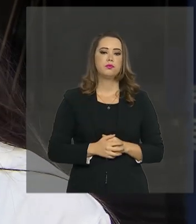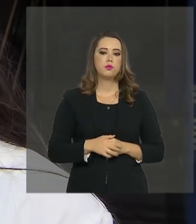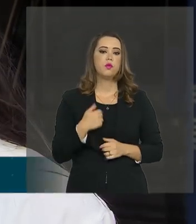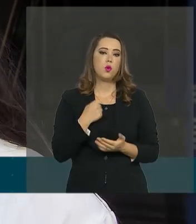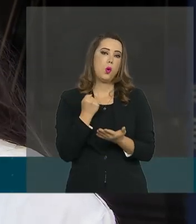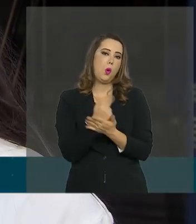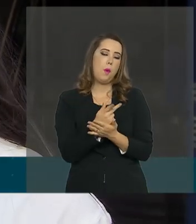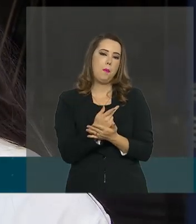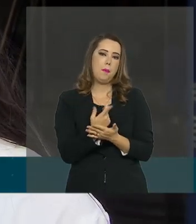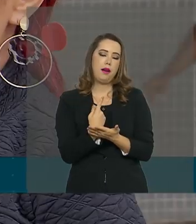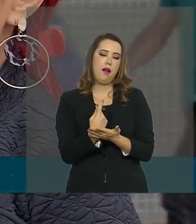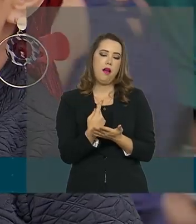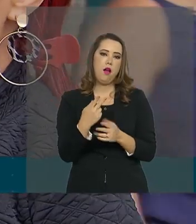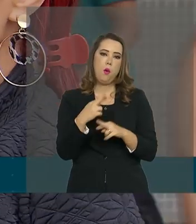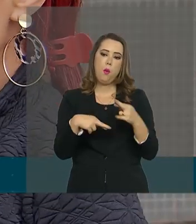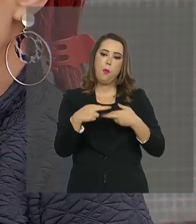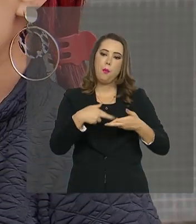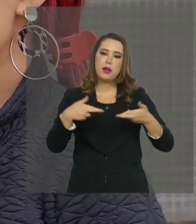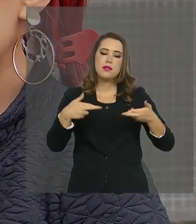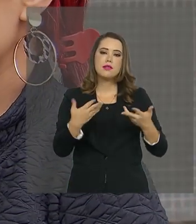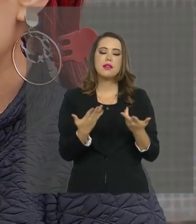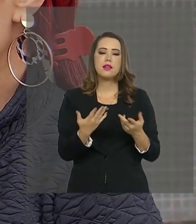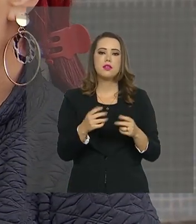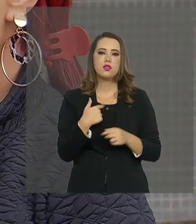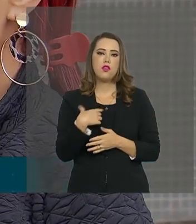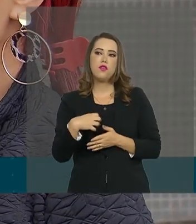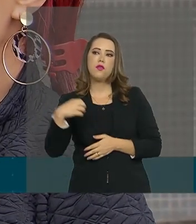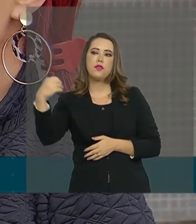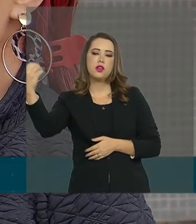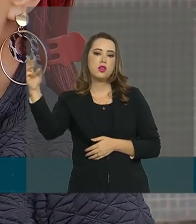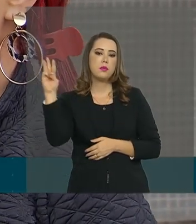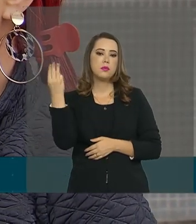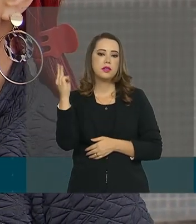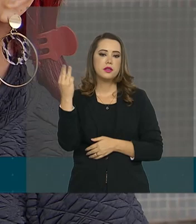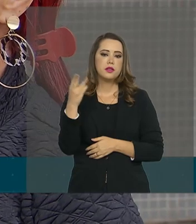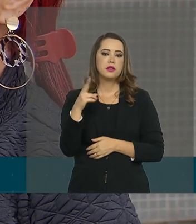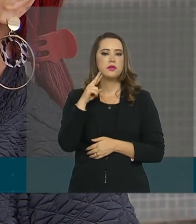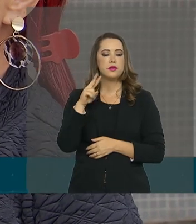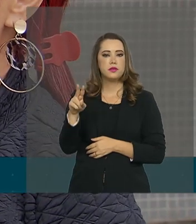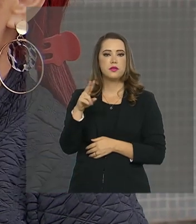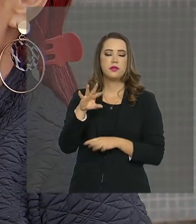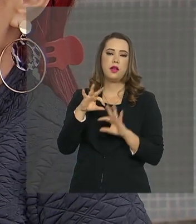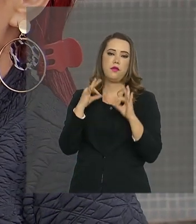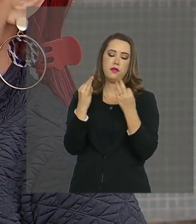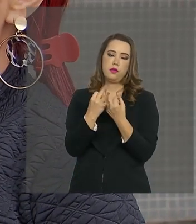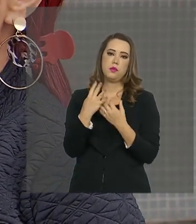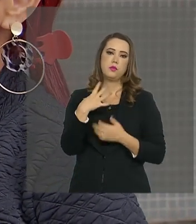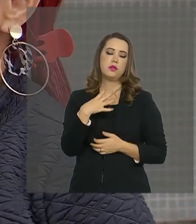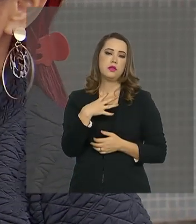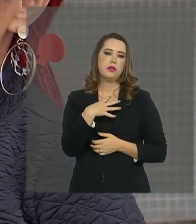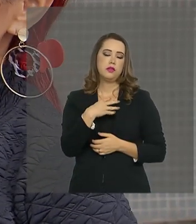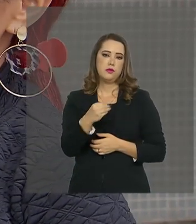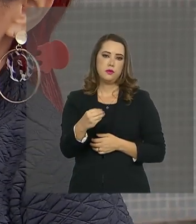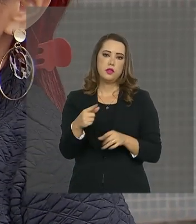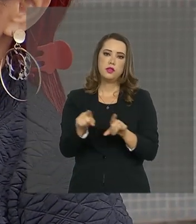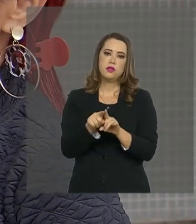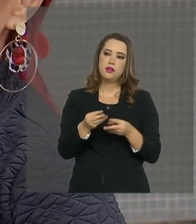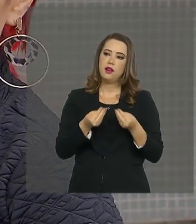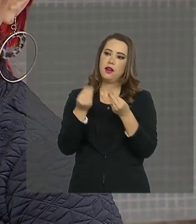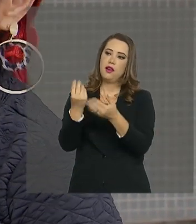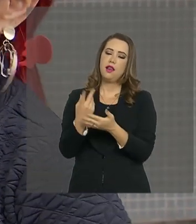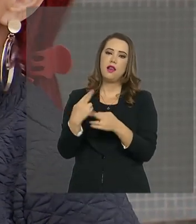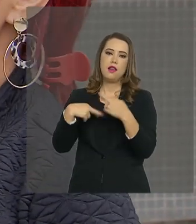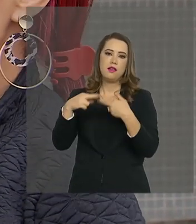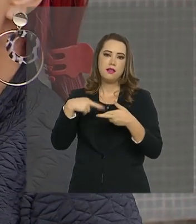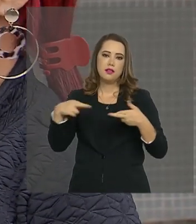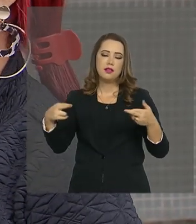alguém ou me presentear mesmo. Vou viajar, vou para o Maranhão ver a família, meus filhos. E levar presente, né? E o